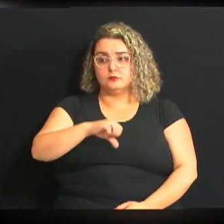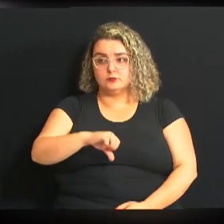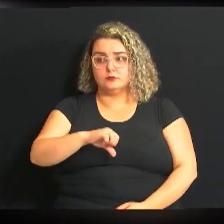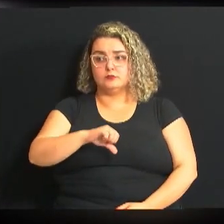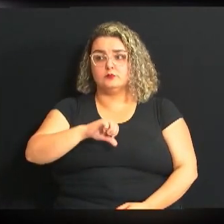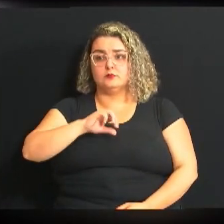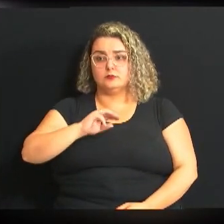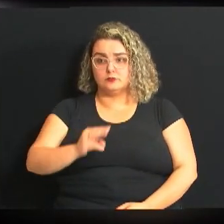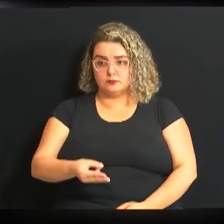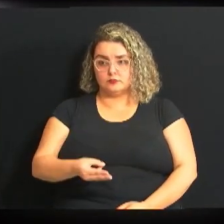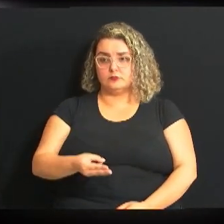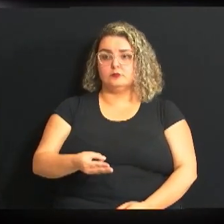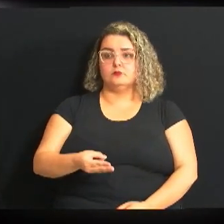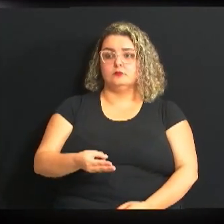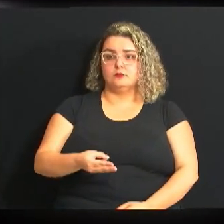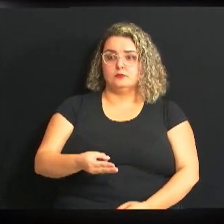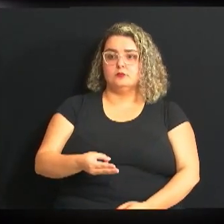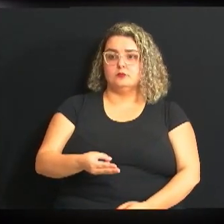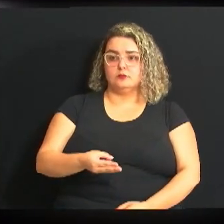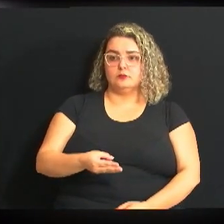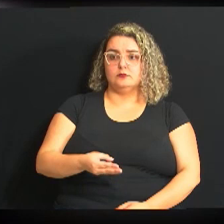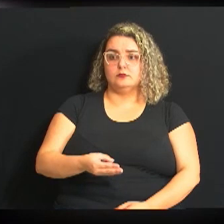189.486.000, na vigilância,